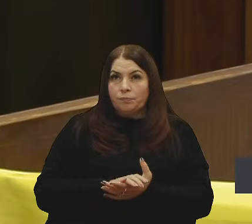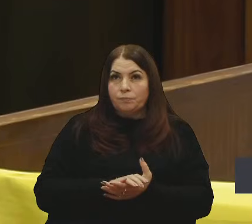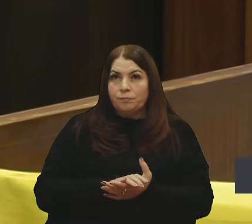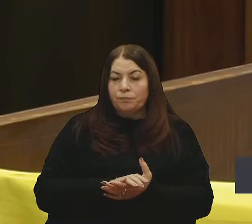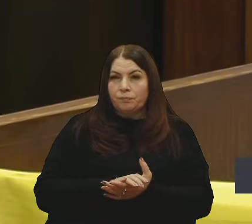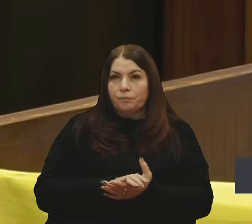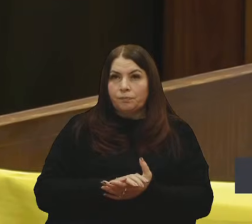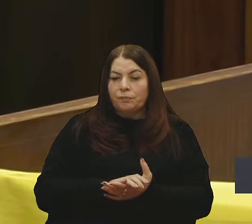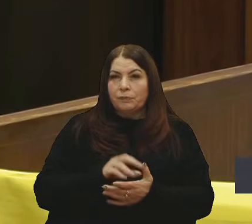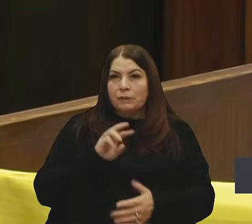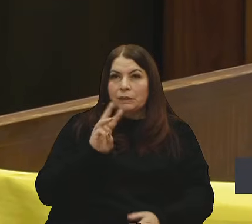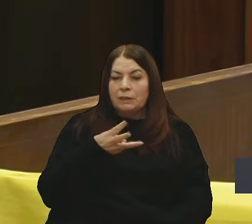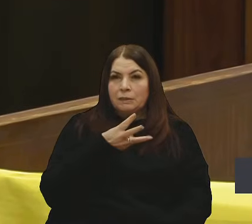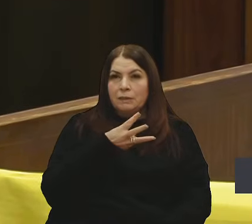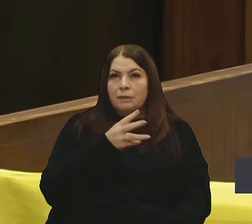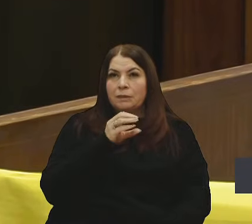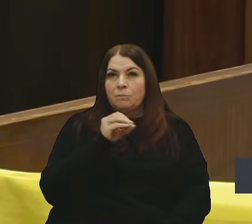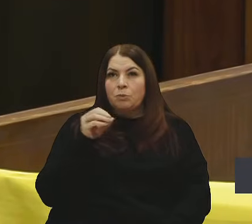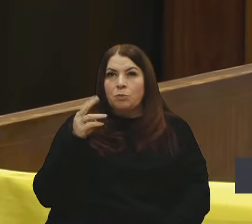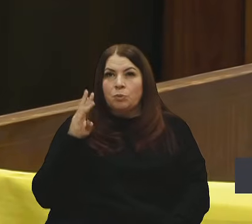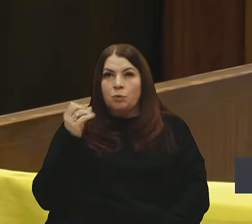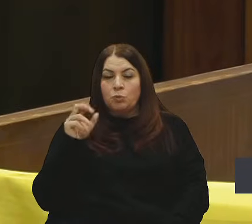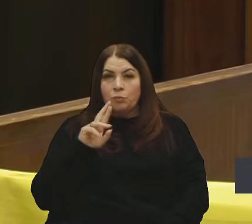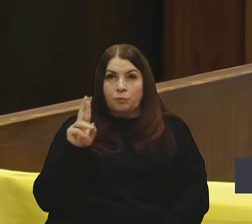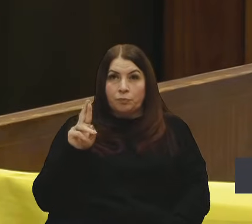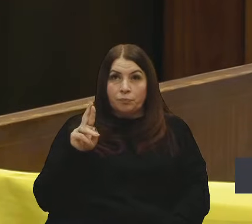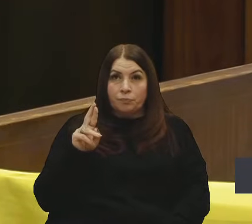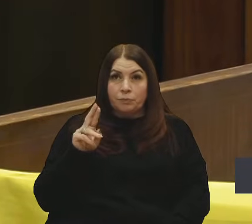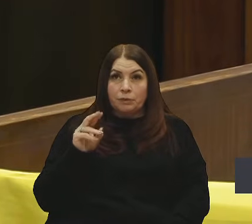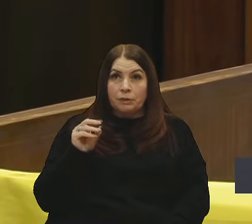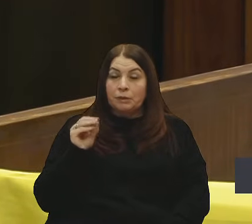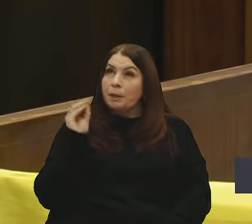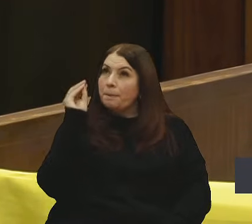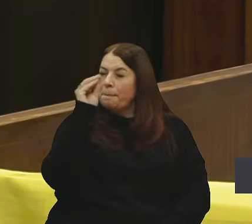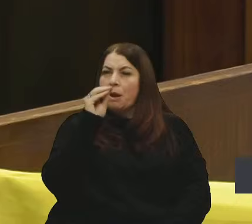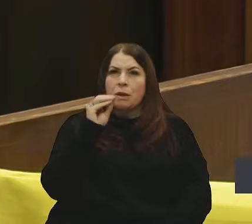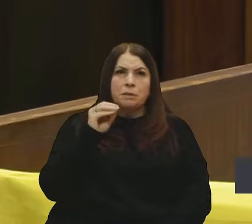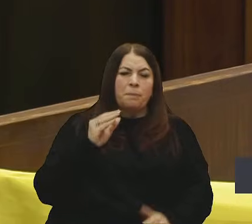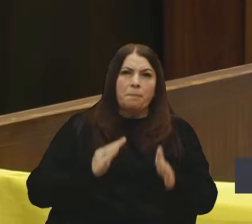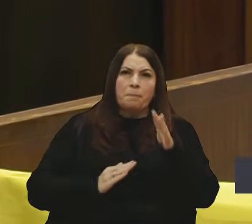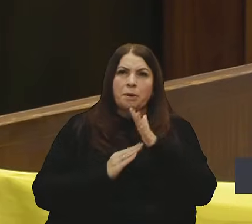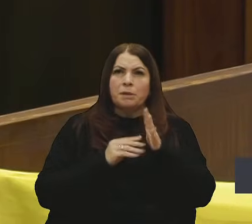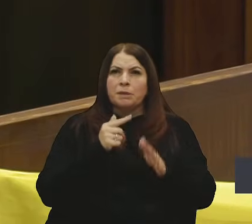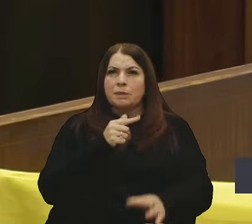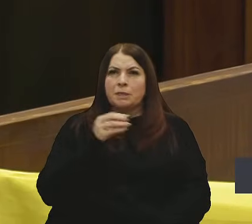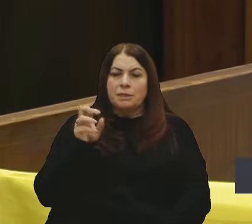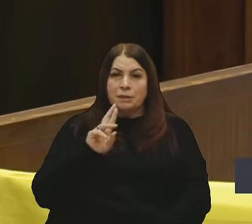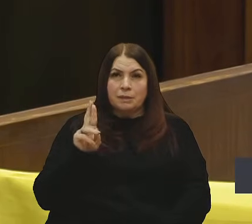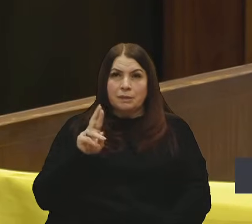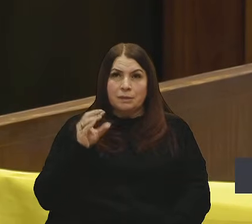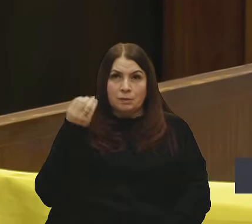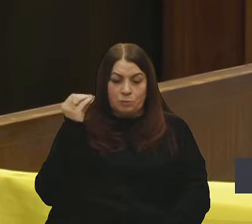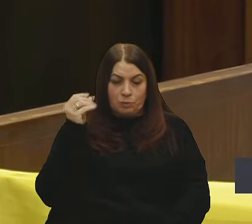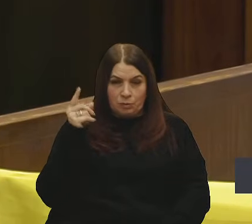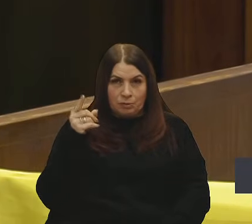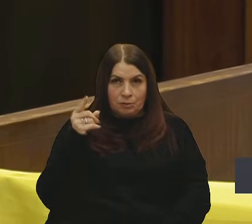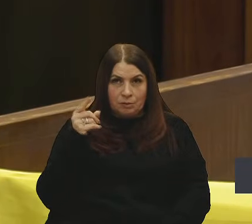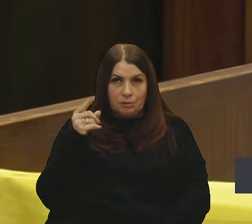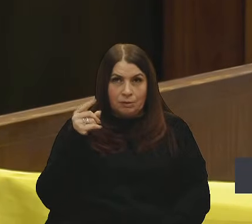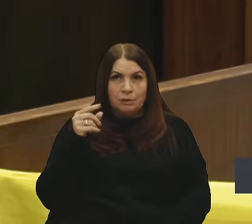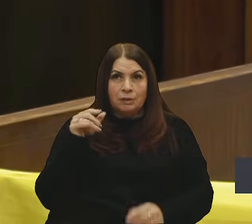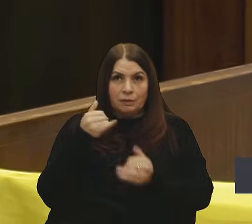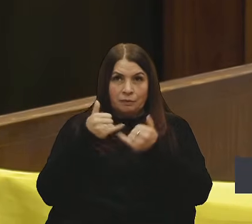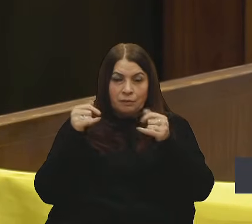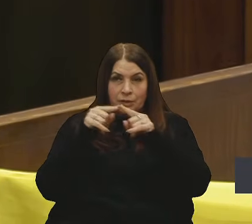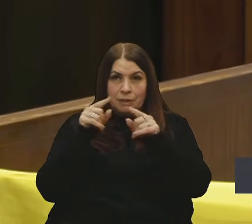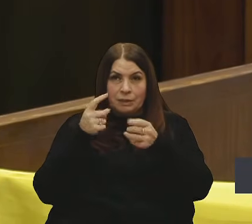de R$ 3.048. A instalação que custaria no máximo R$ 700 em Porto Alegre, a gente vê nas